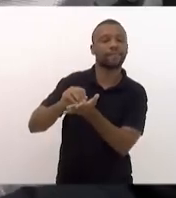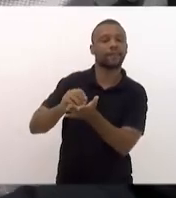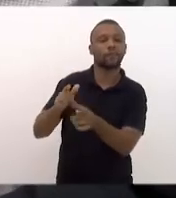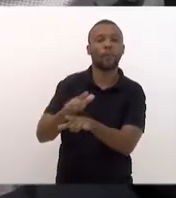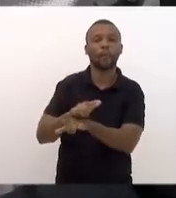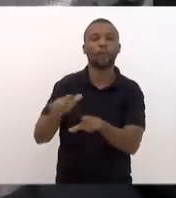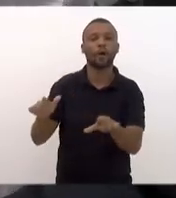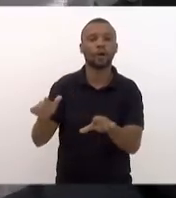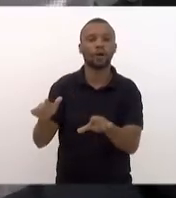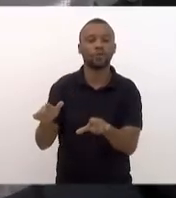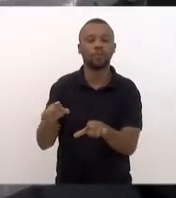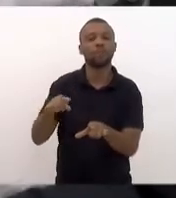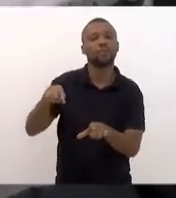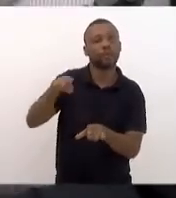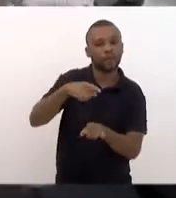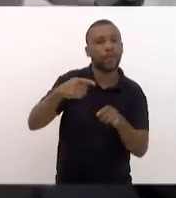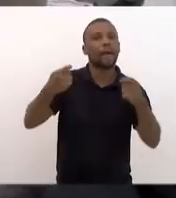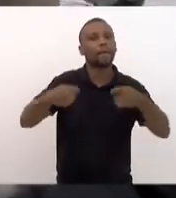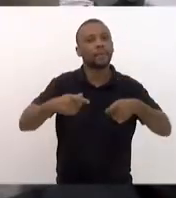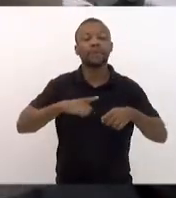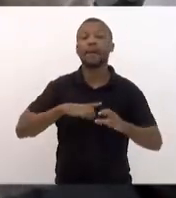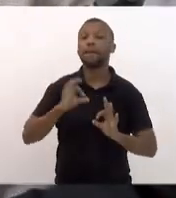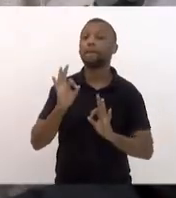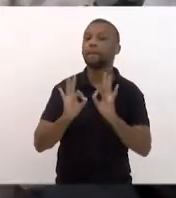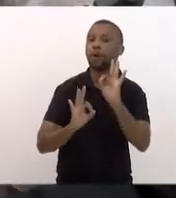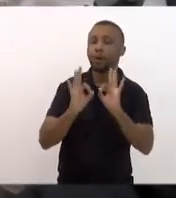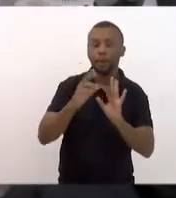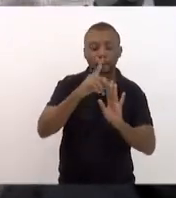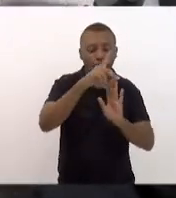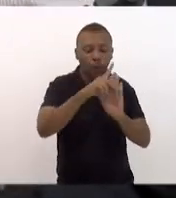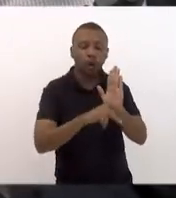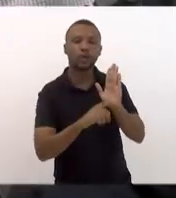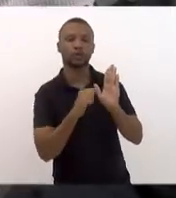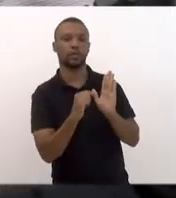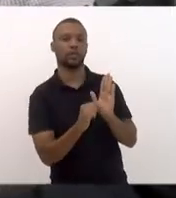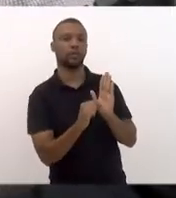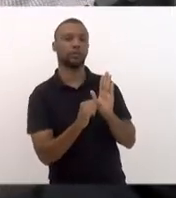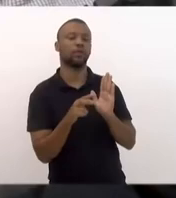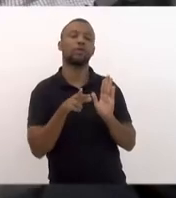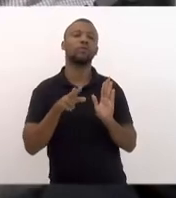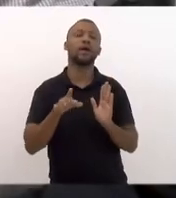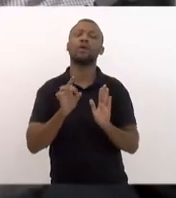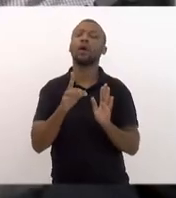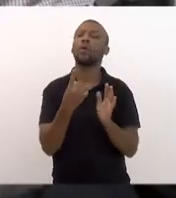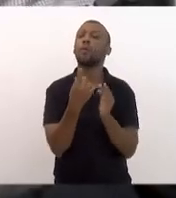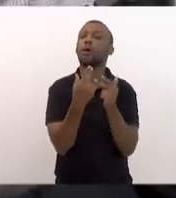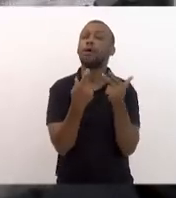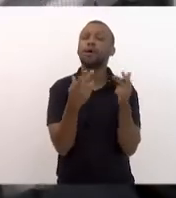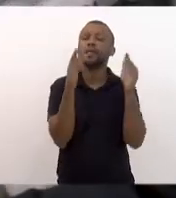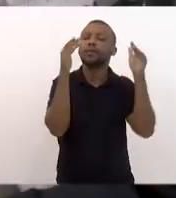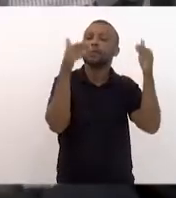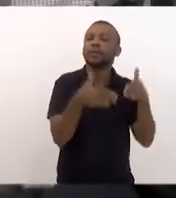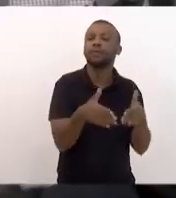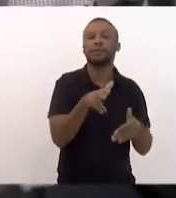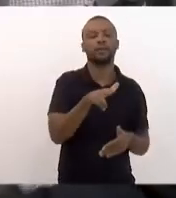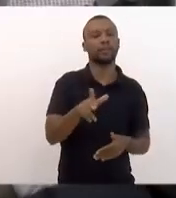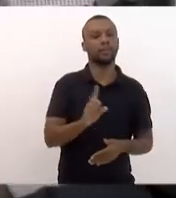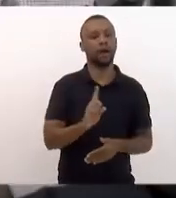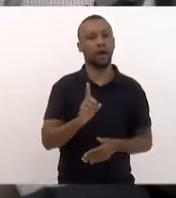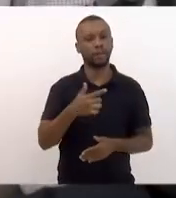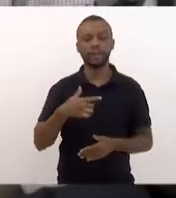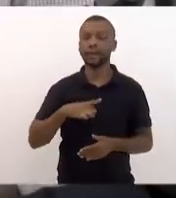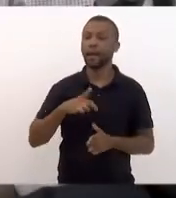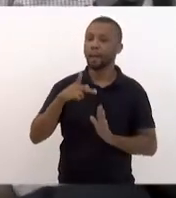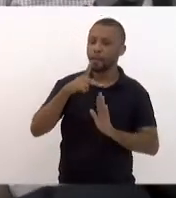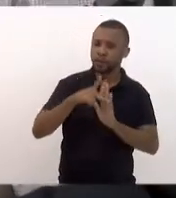você tem que ter projeto. Mas é projeto, não é só para uma coisa que você quer fazer. Você tem que ter